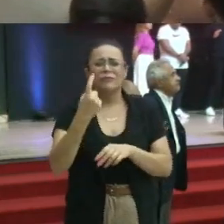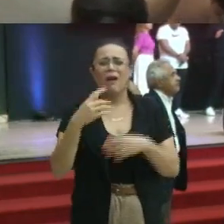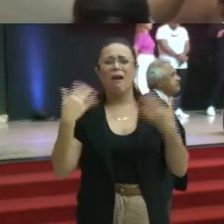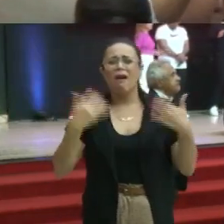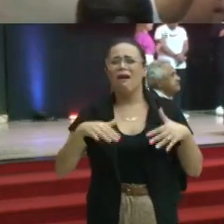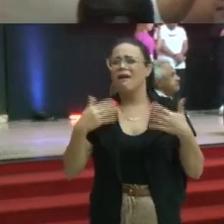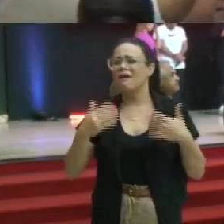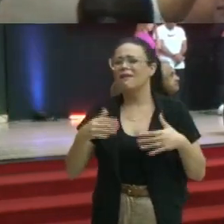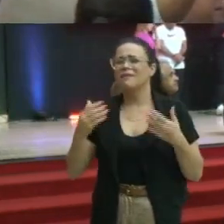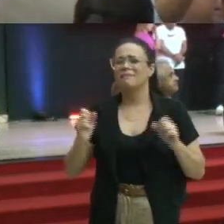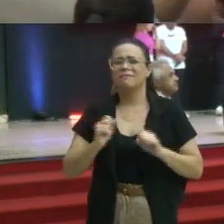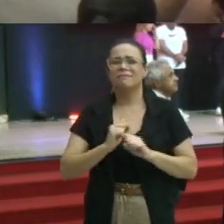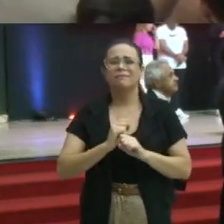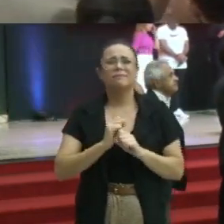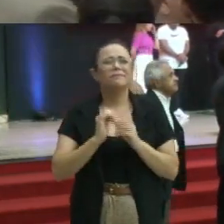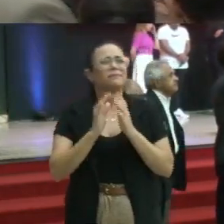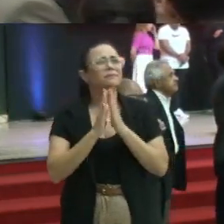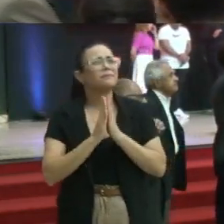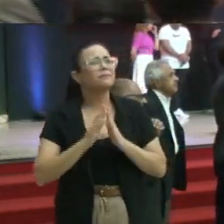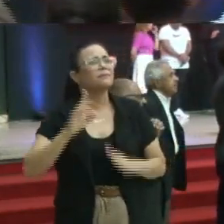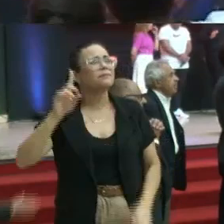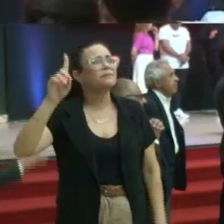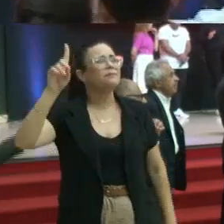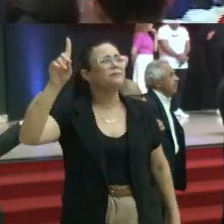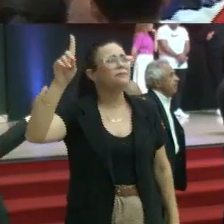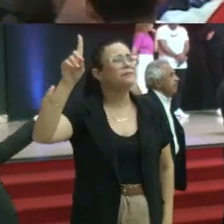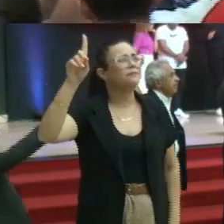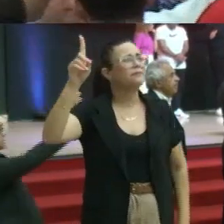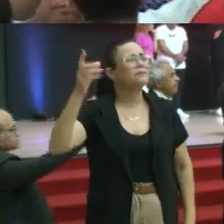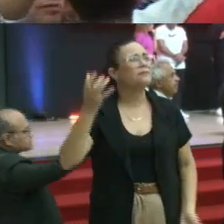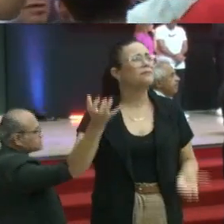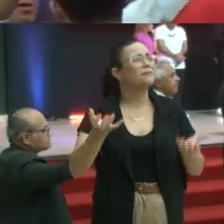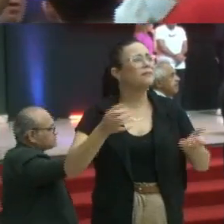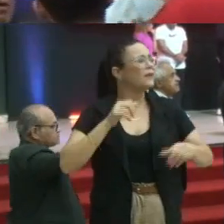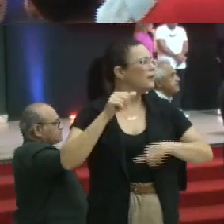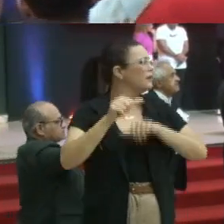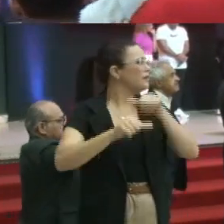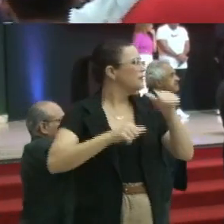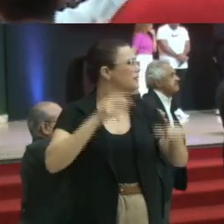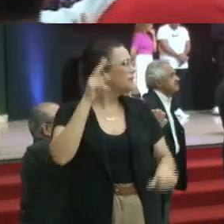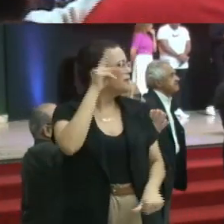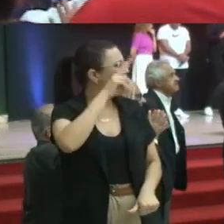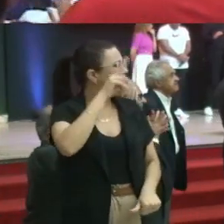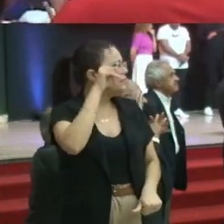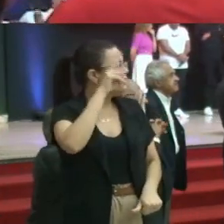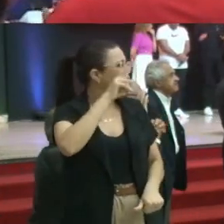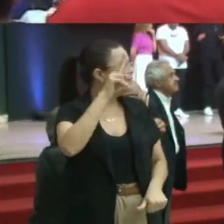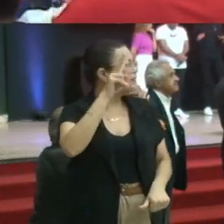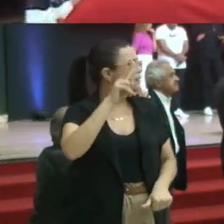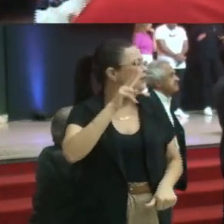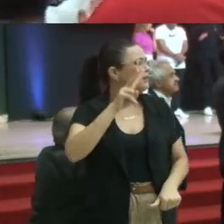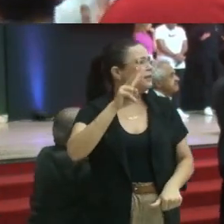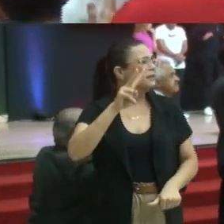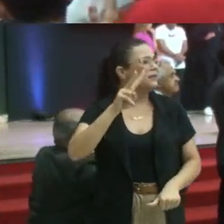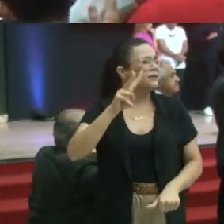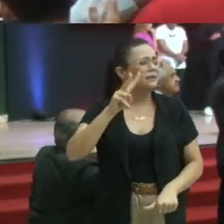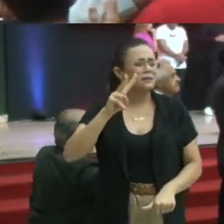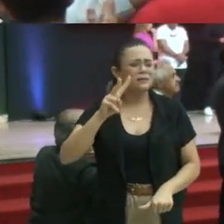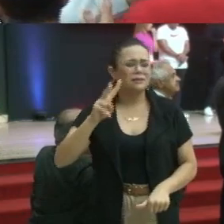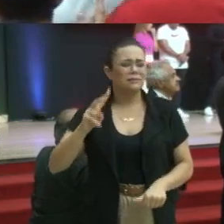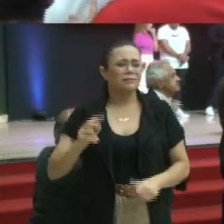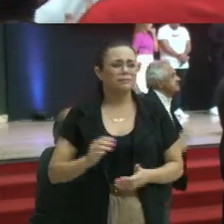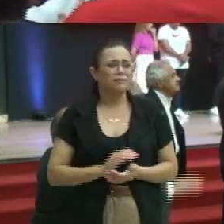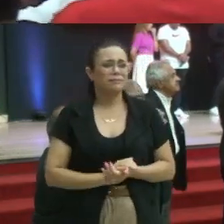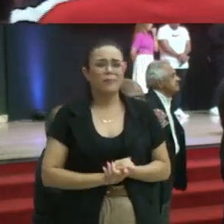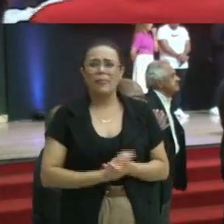Adore. Deus quer mudar a sua vida. Deus quer mudar a sua história. Vamos orar com a pastora Ana Paula.